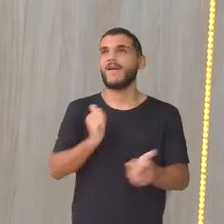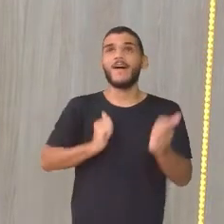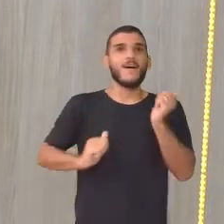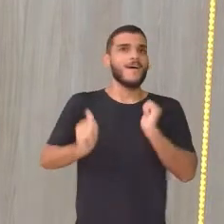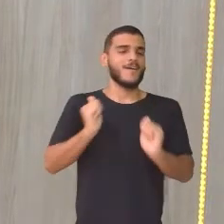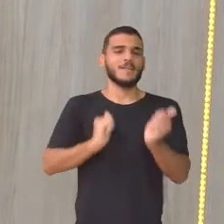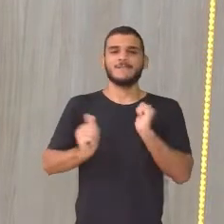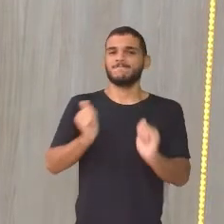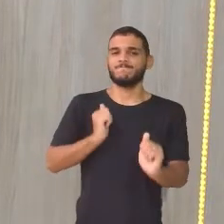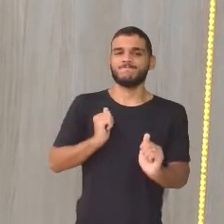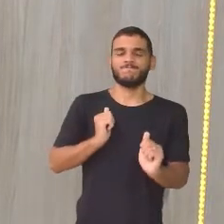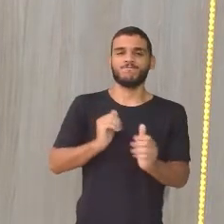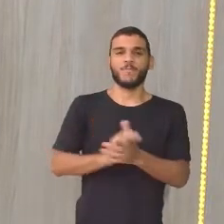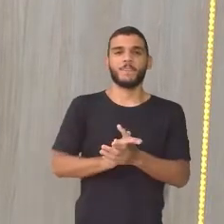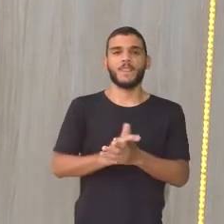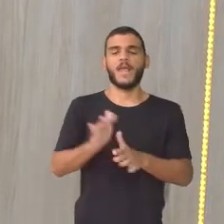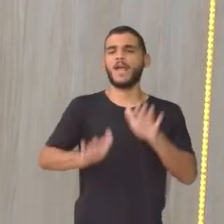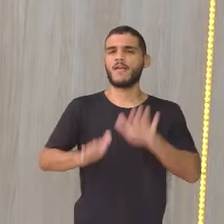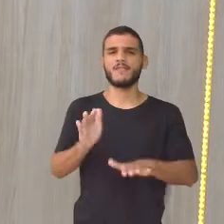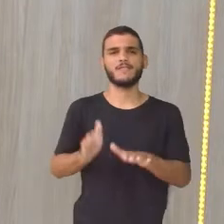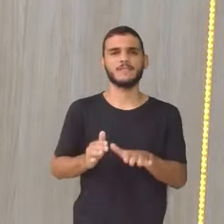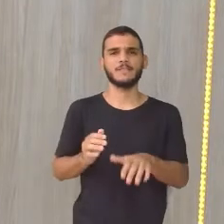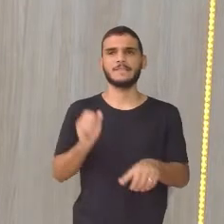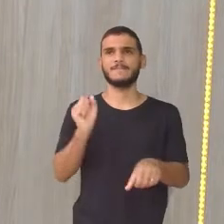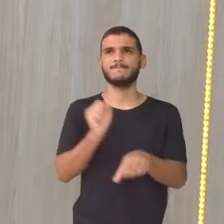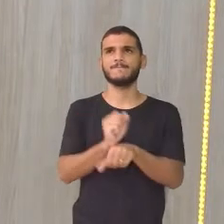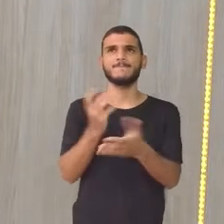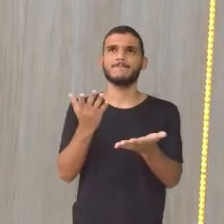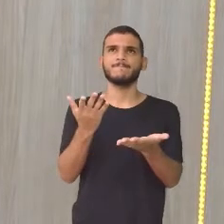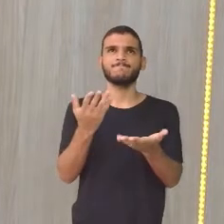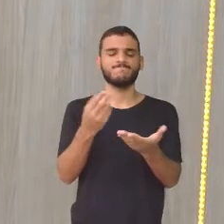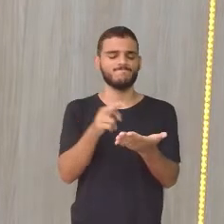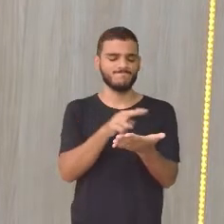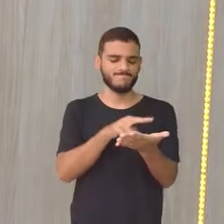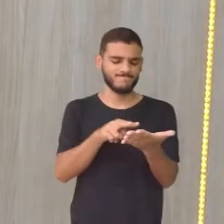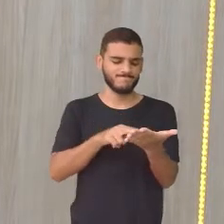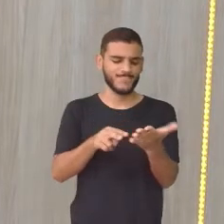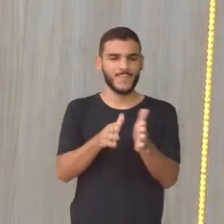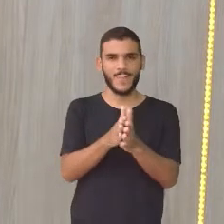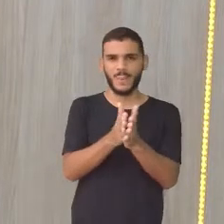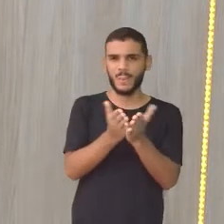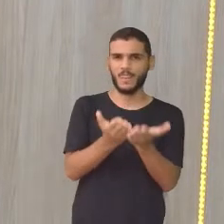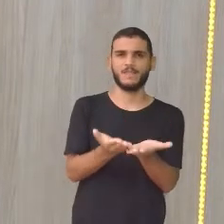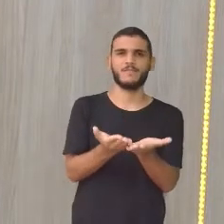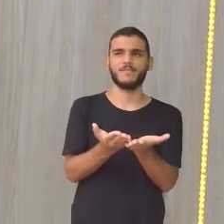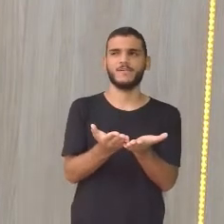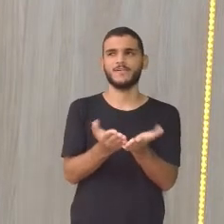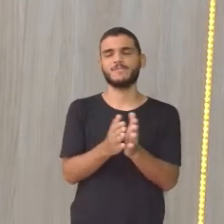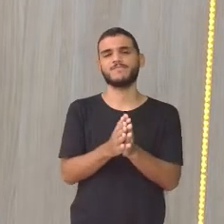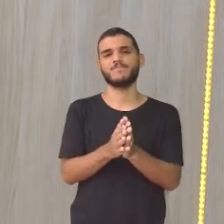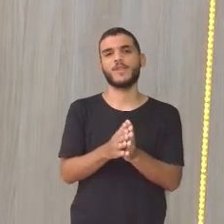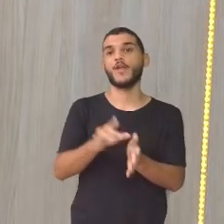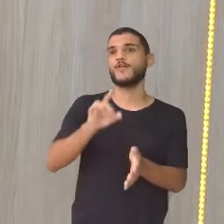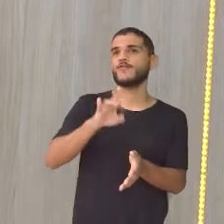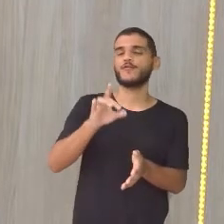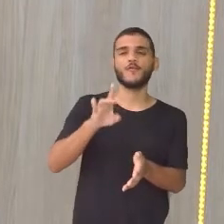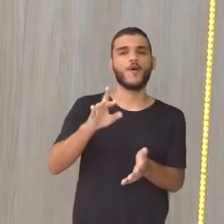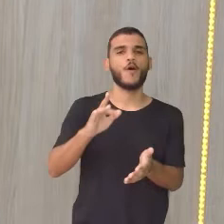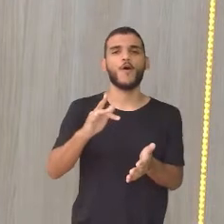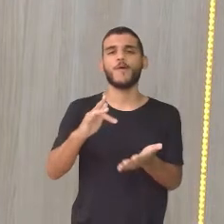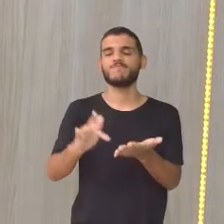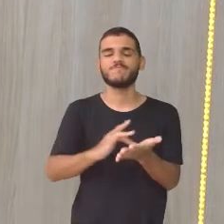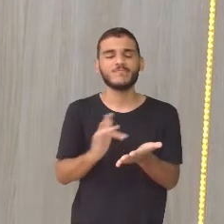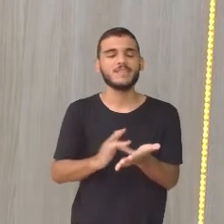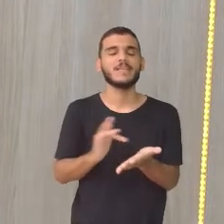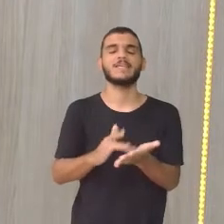brincarmos, não paramos para ler livros, não é? É físico, estamos mais no mundo virtual e